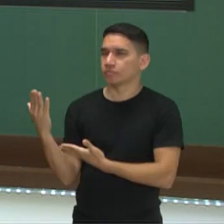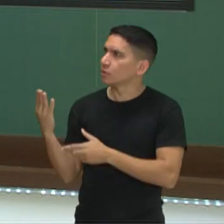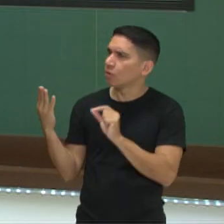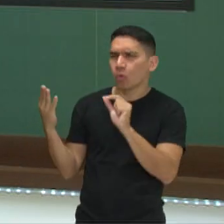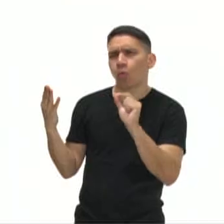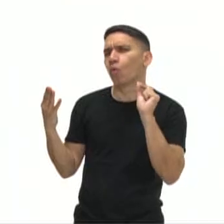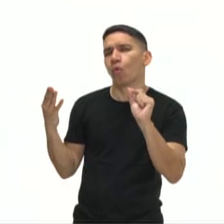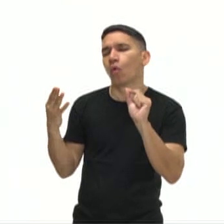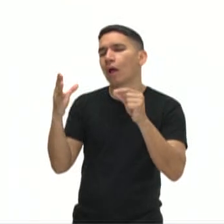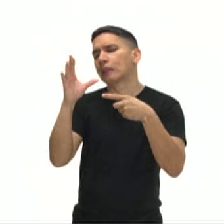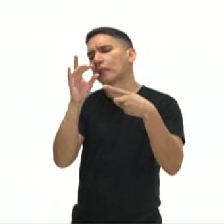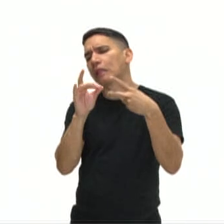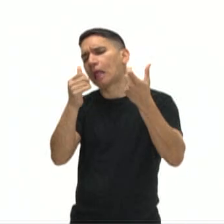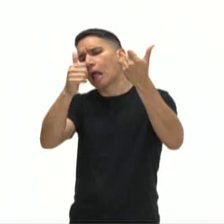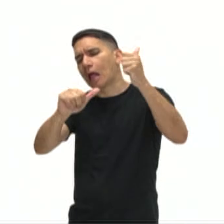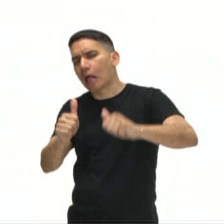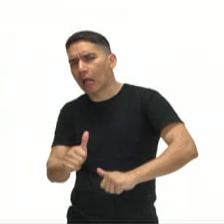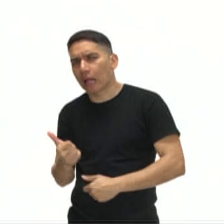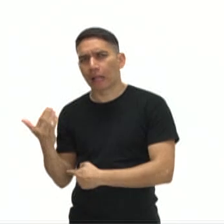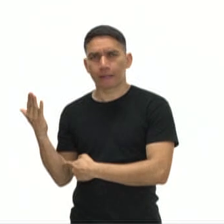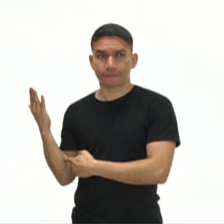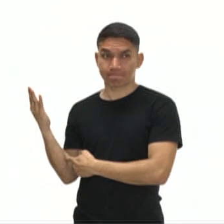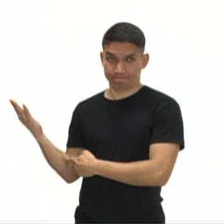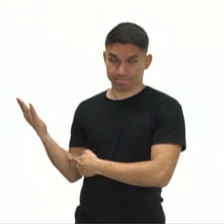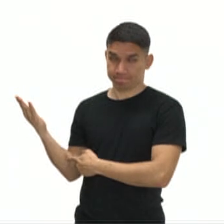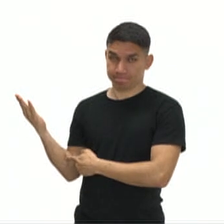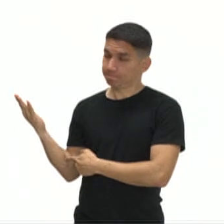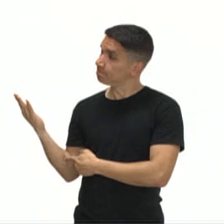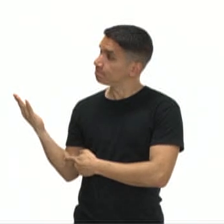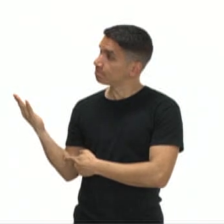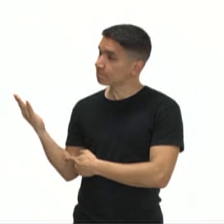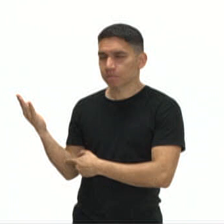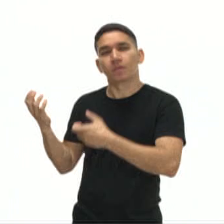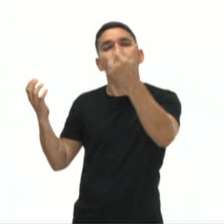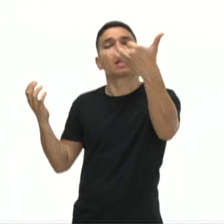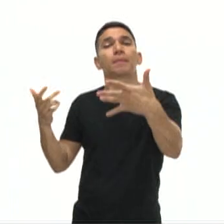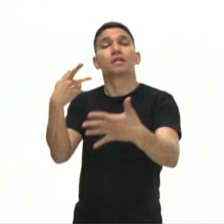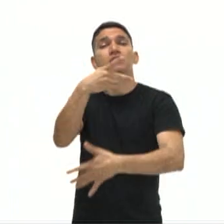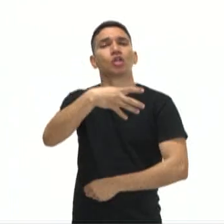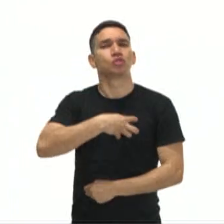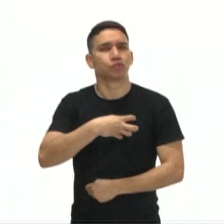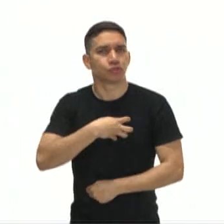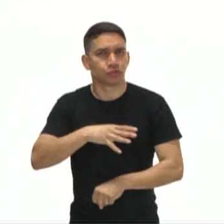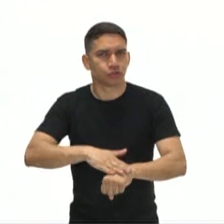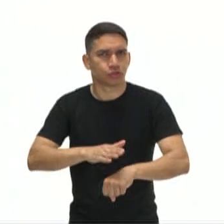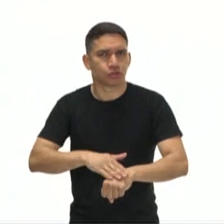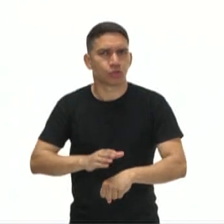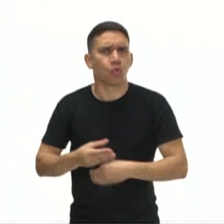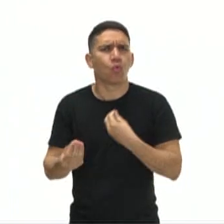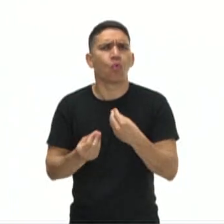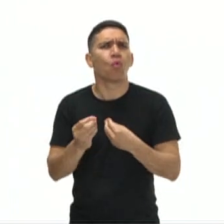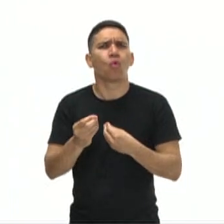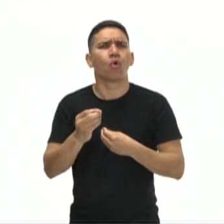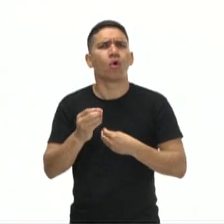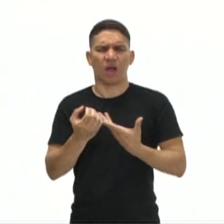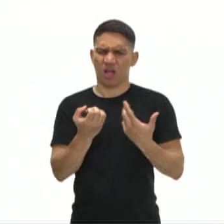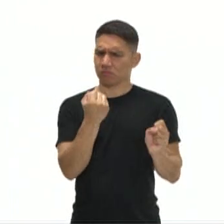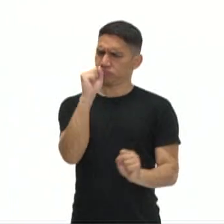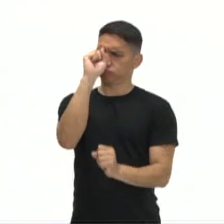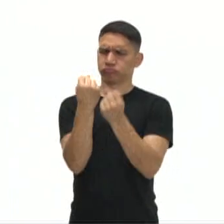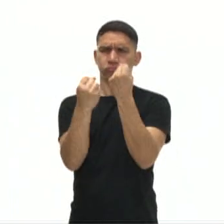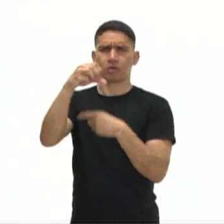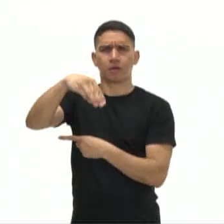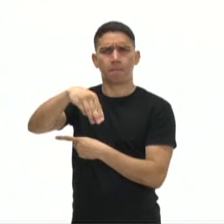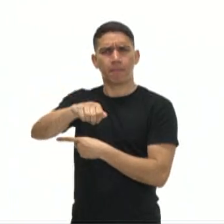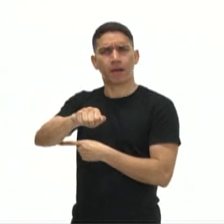esse mapa abaixo aqui e explique com suas próprias palavras, né, o que são essas indústrias maquiladoras e por que elas